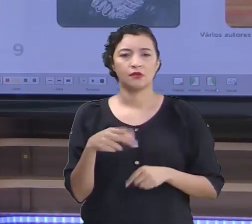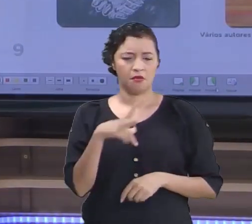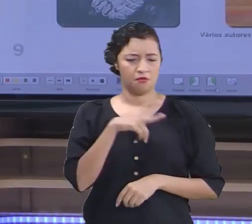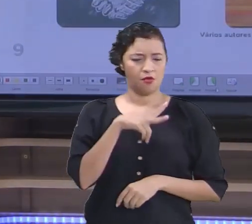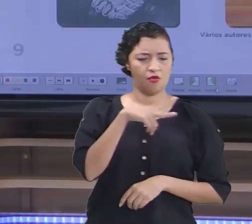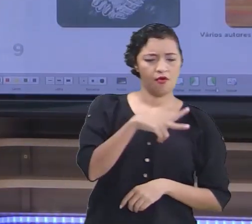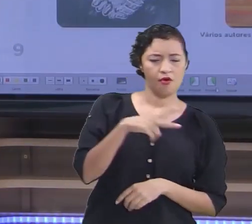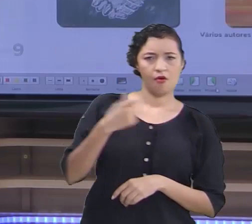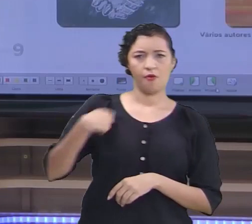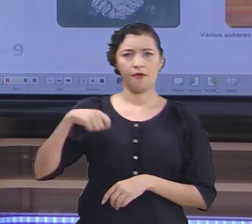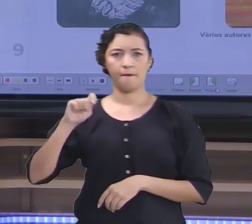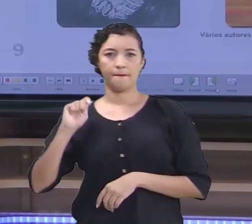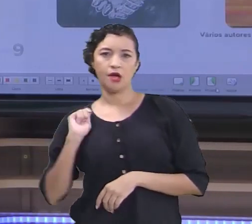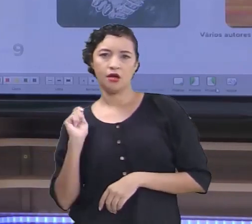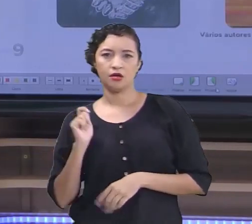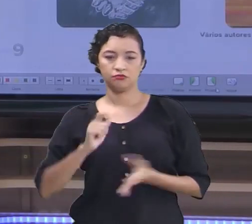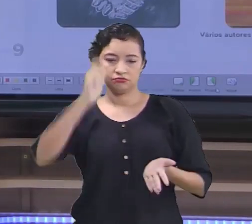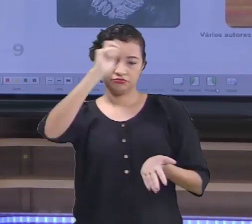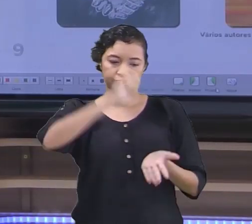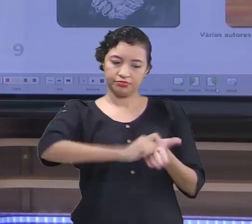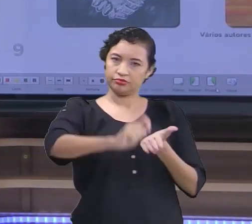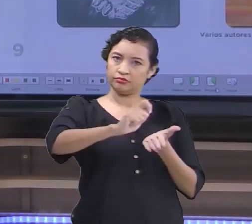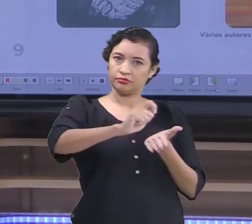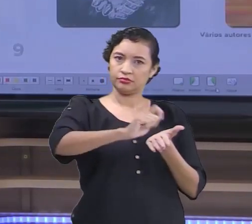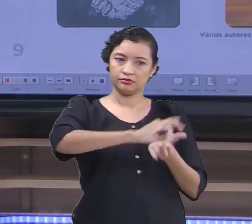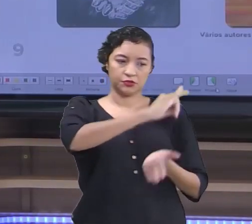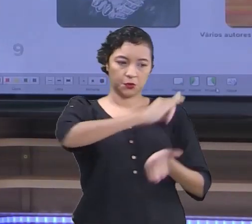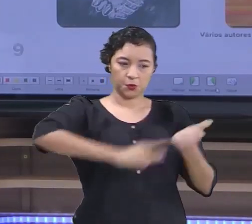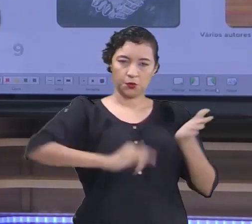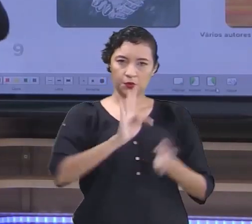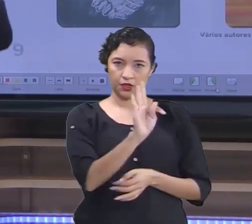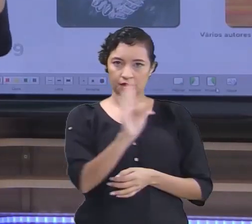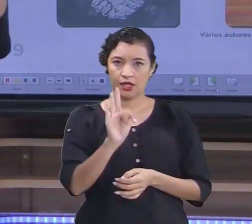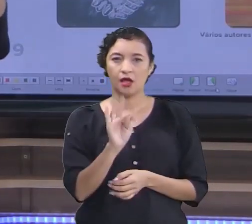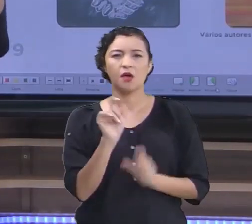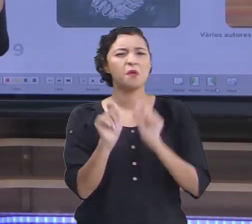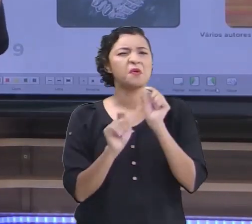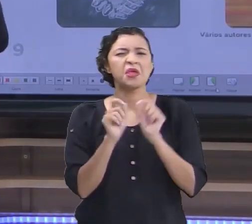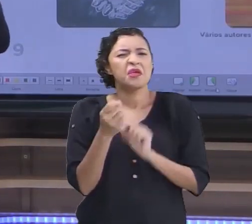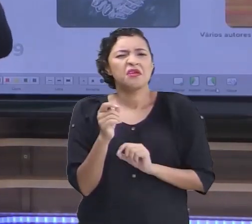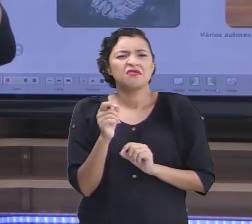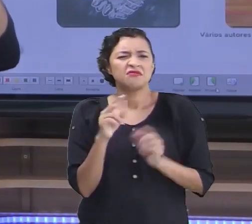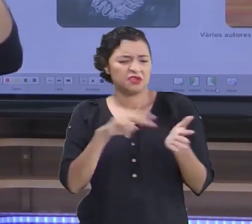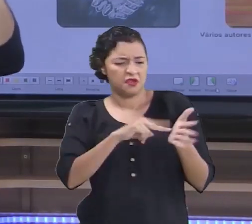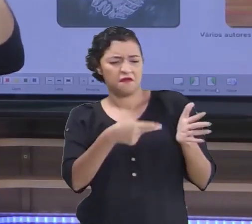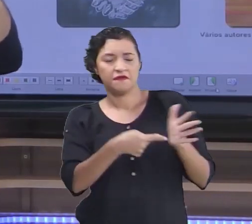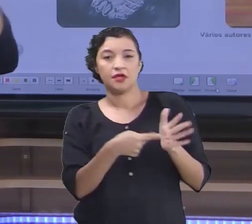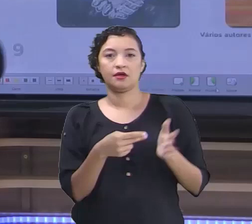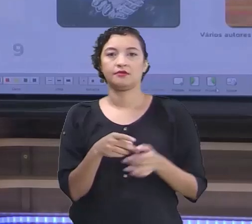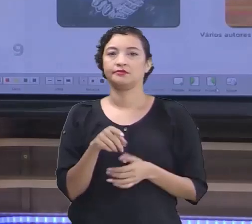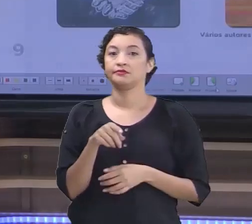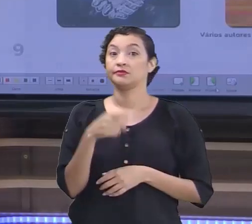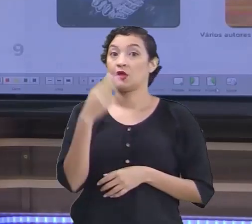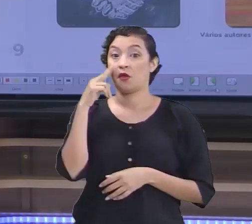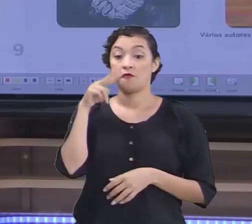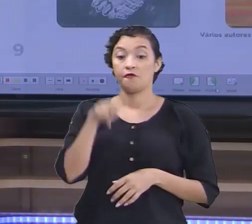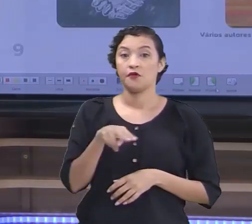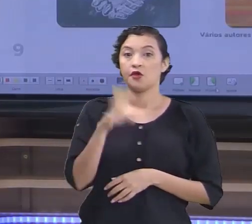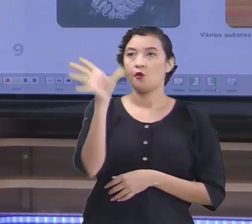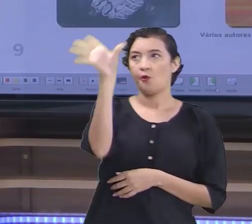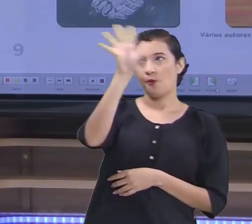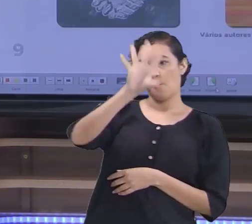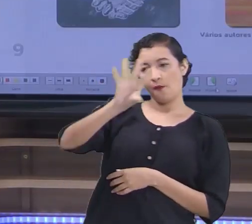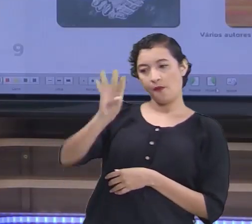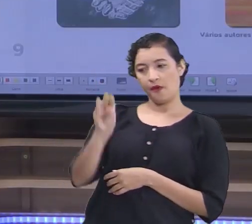um acordo. O que significa esse acordo, professor? Eles pegaram o mapa que existia e dividiram. Dividiram para os